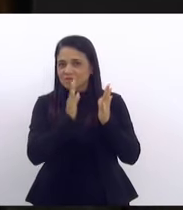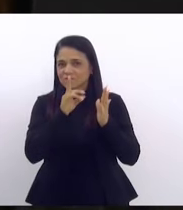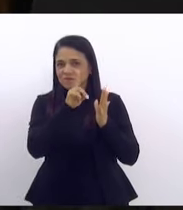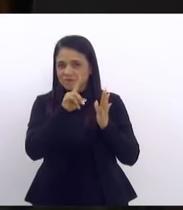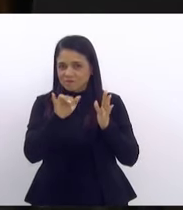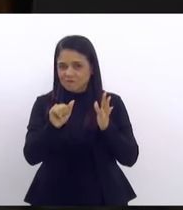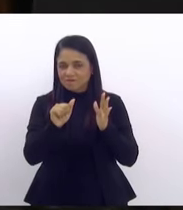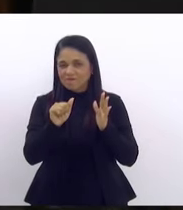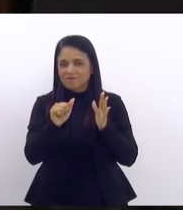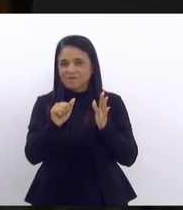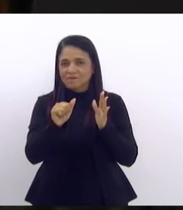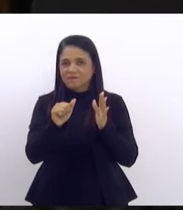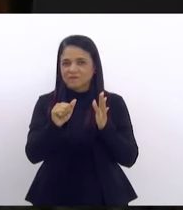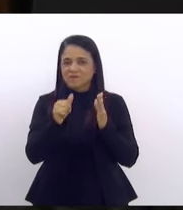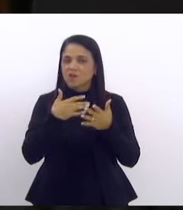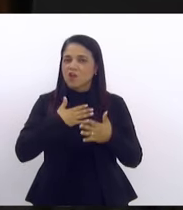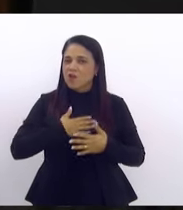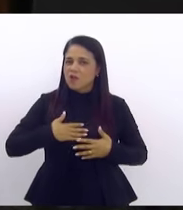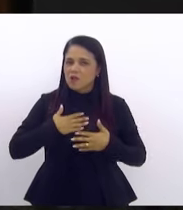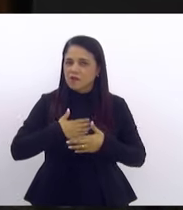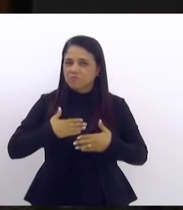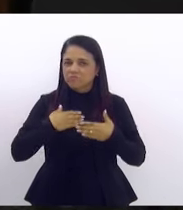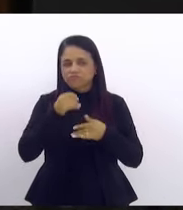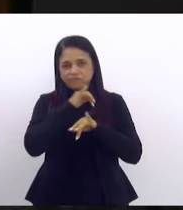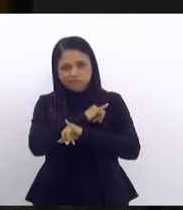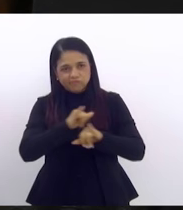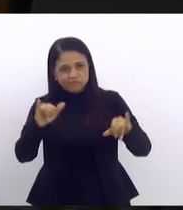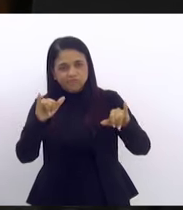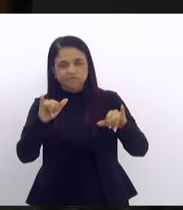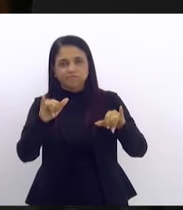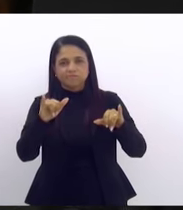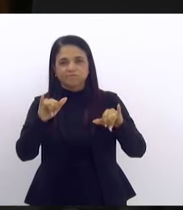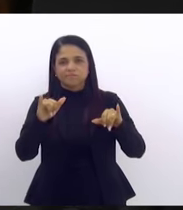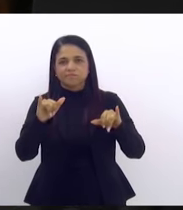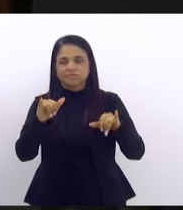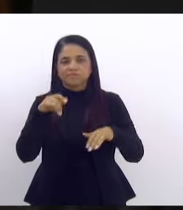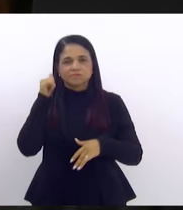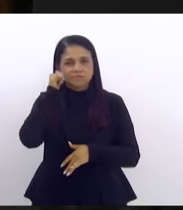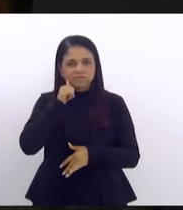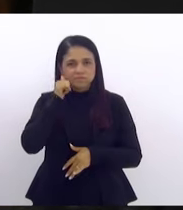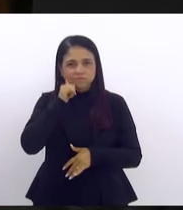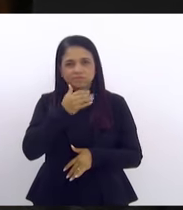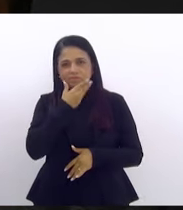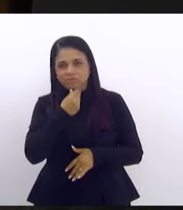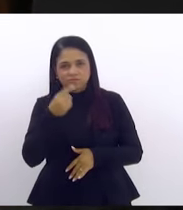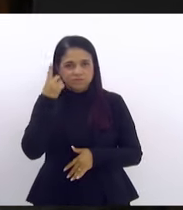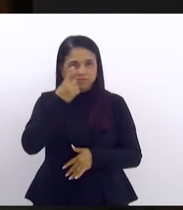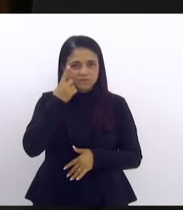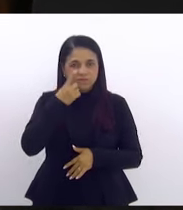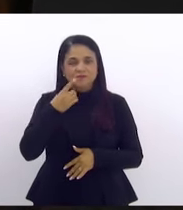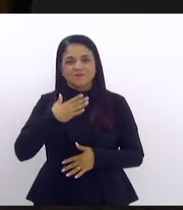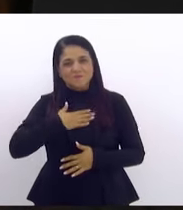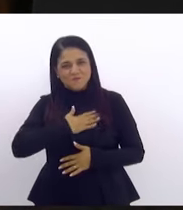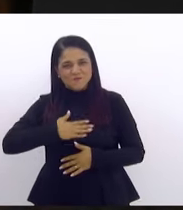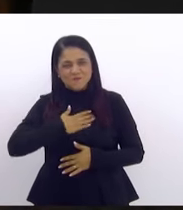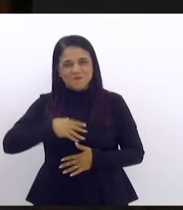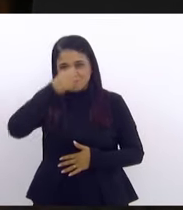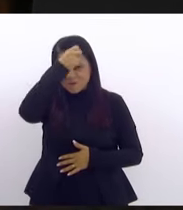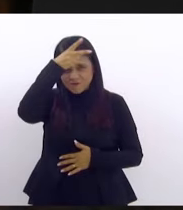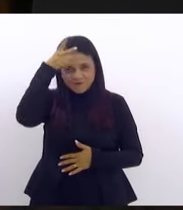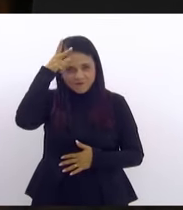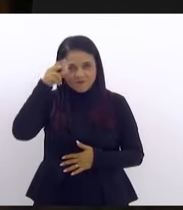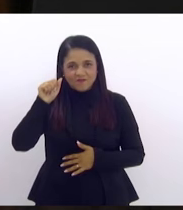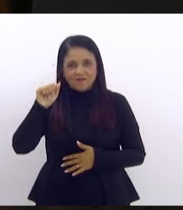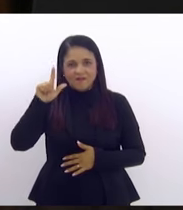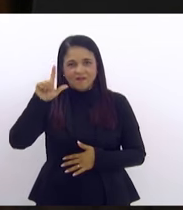dia, eu gostaria de comunicar aos senhores e senhoras deputados, meu querido prefeito Alexandre Serfiotti, seja